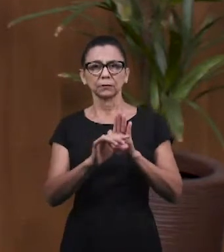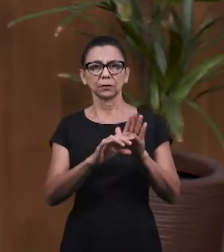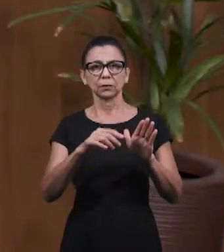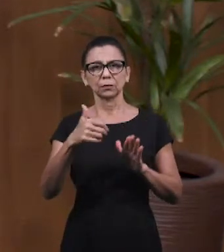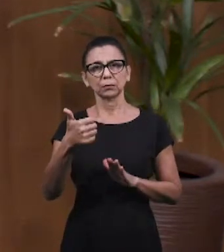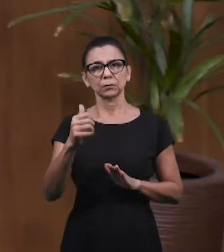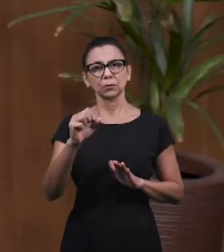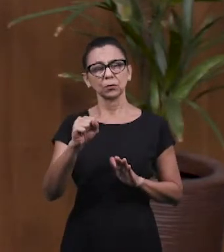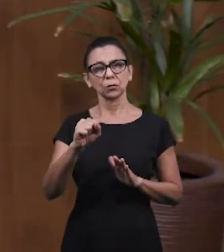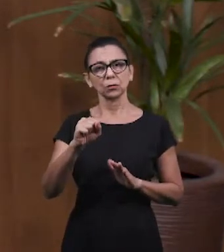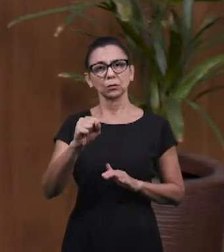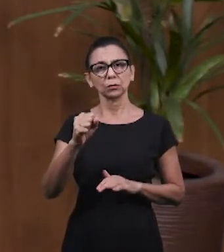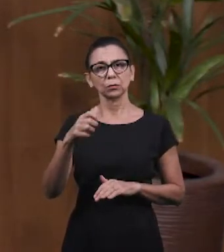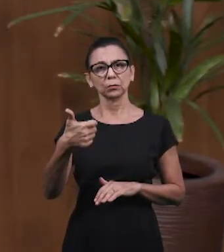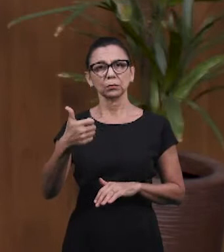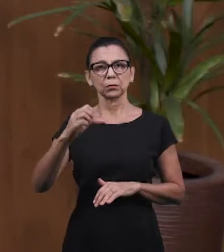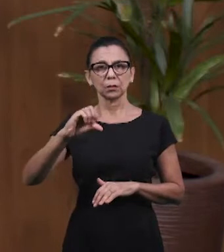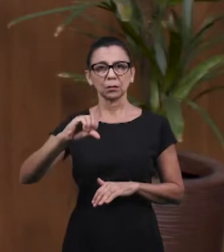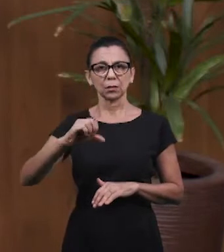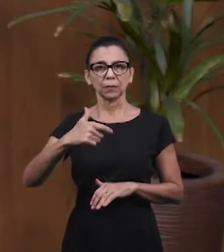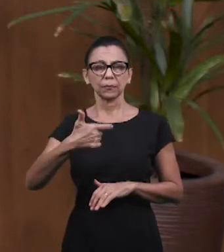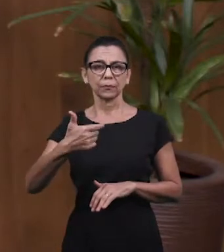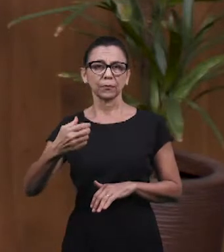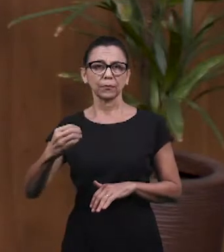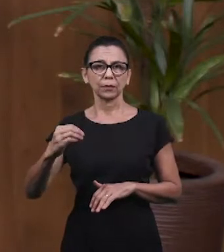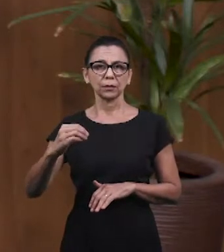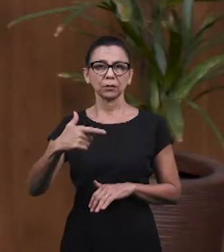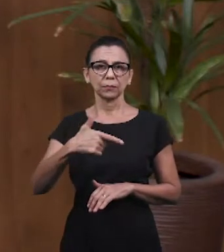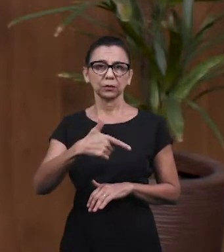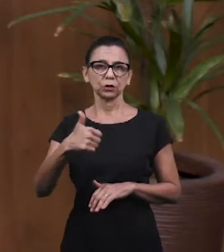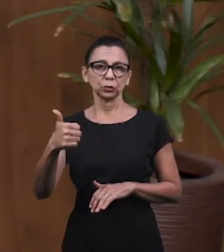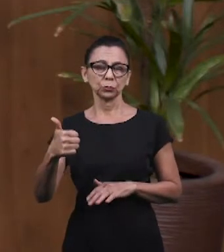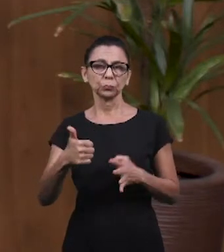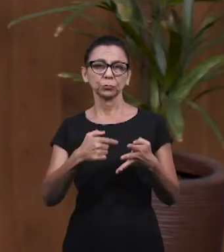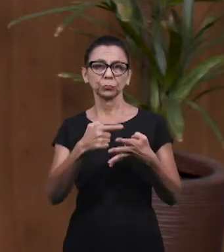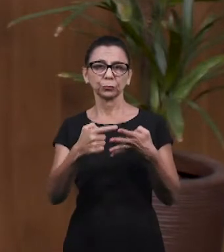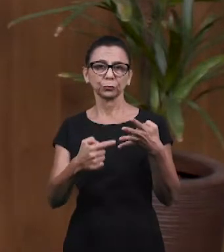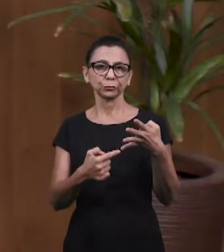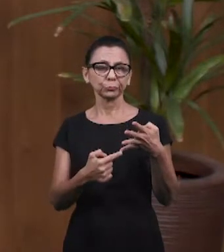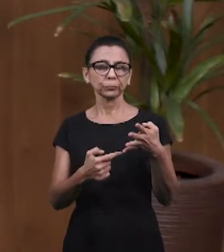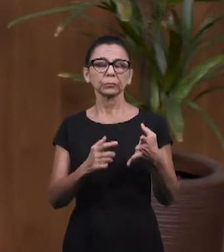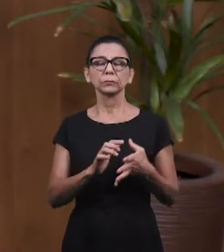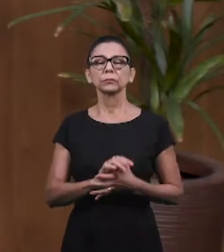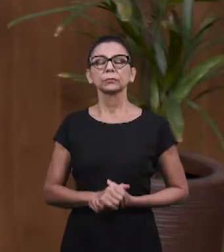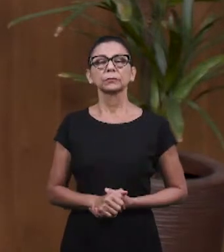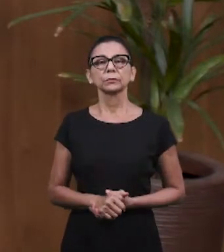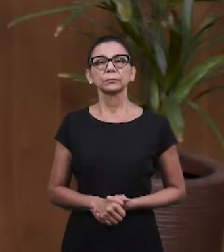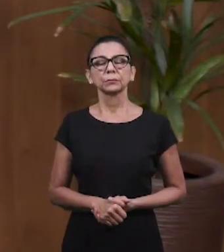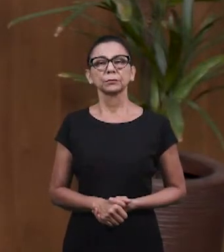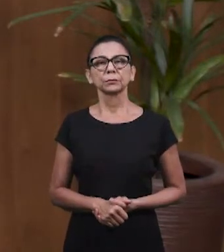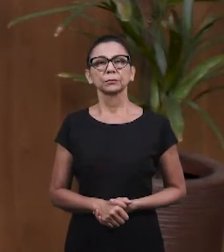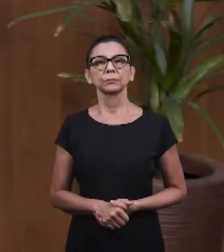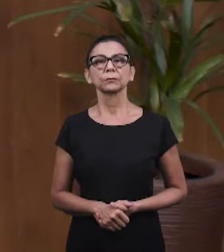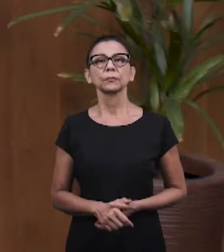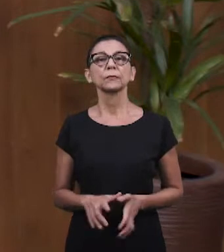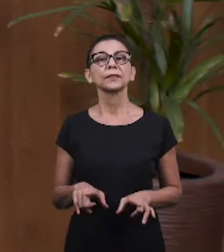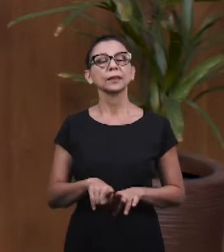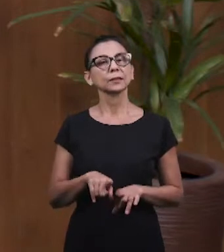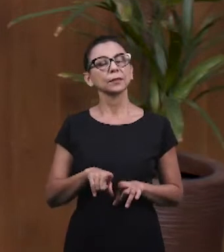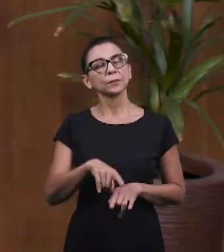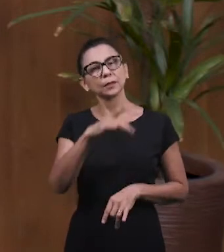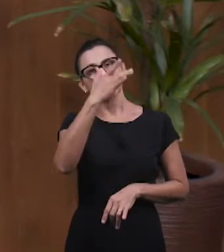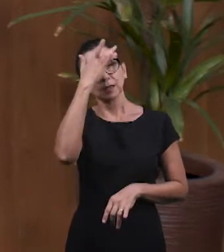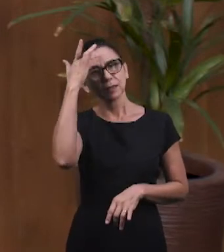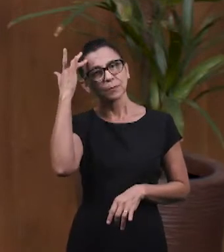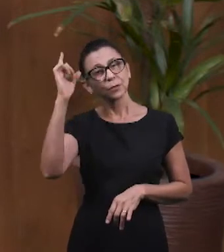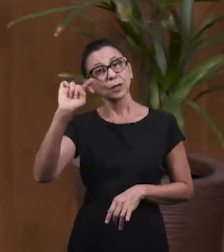18, 19, 20 e 21, na sua resposta, muito bem colocada, e também aqueles que depois aceitaram